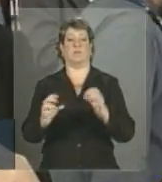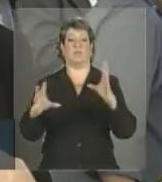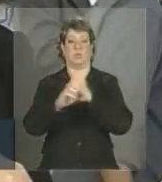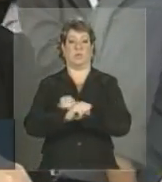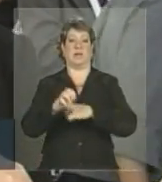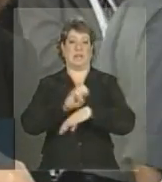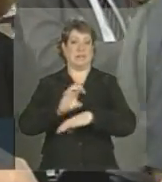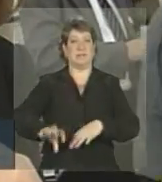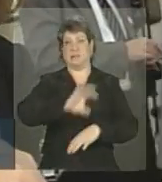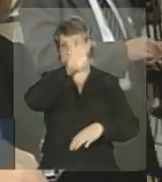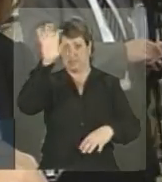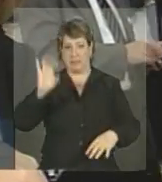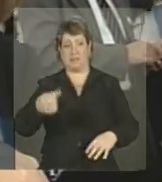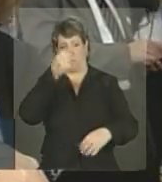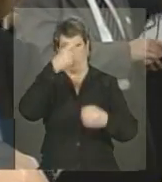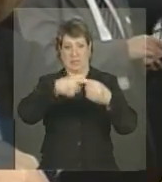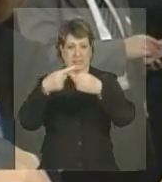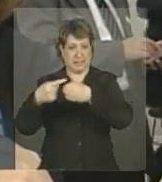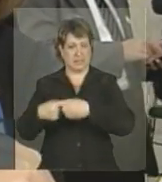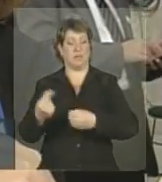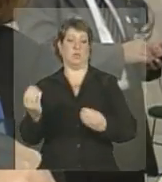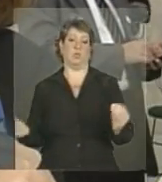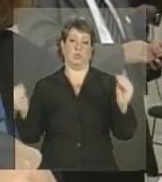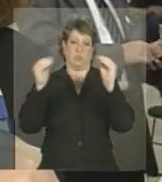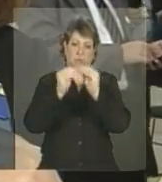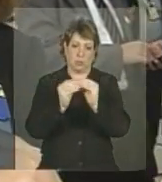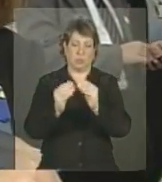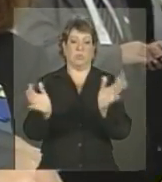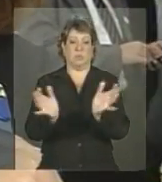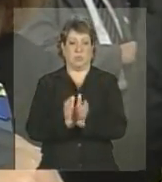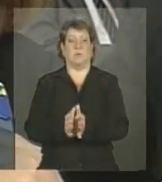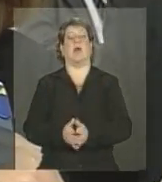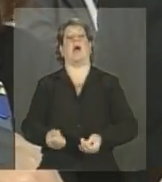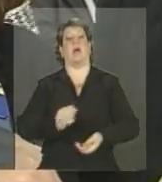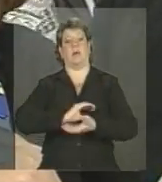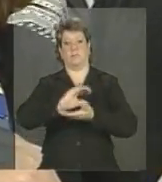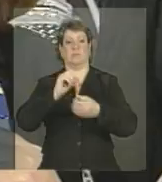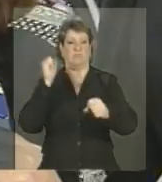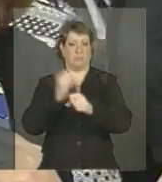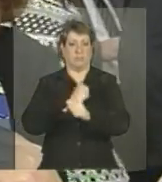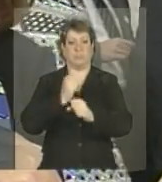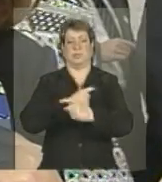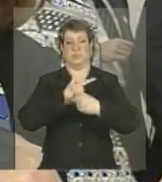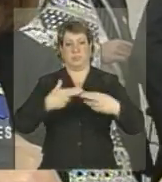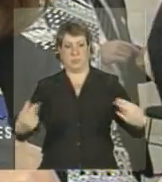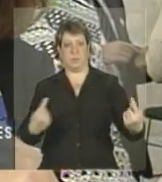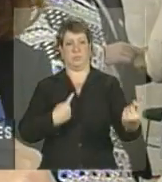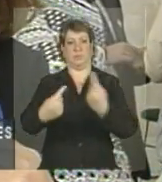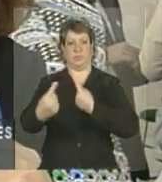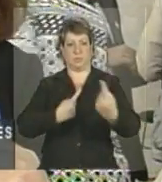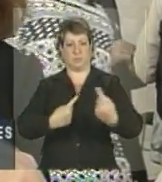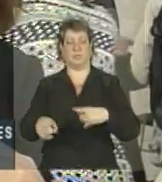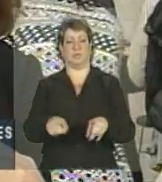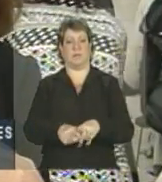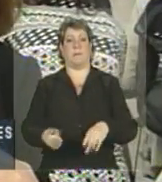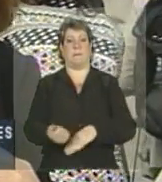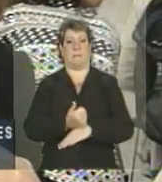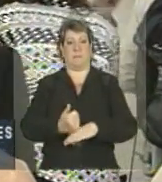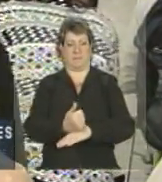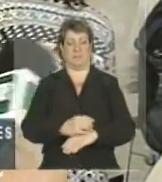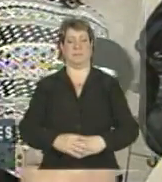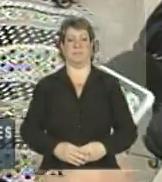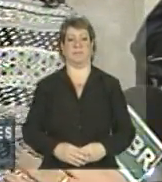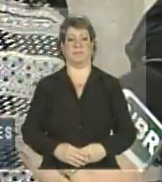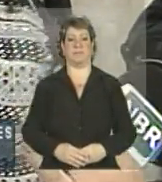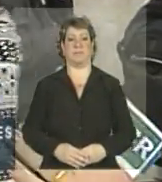recursos dos próprios estados e dos municípios que congregarão os recursos com os federais para executar um maior número de